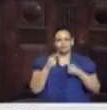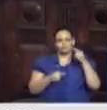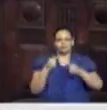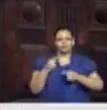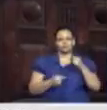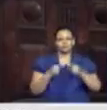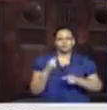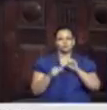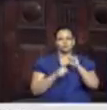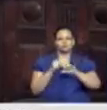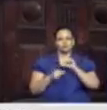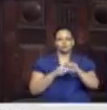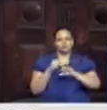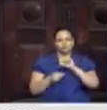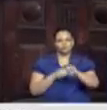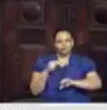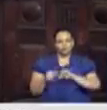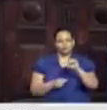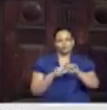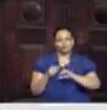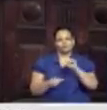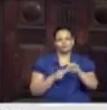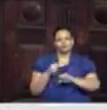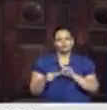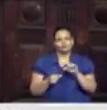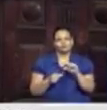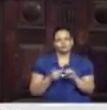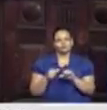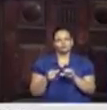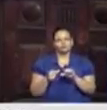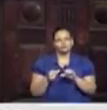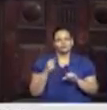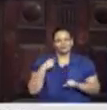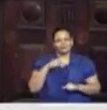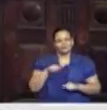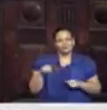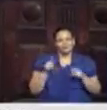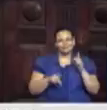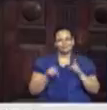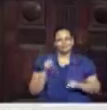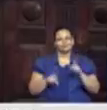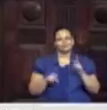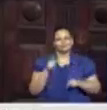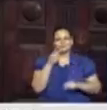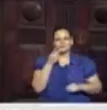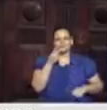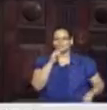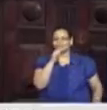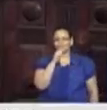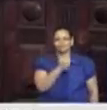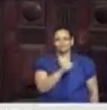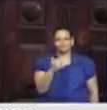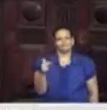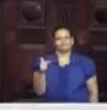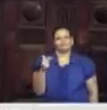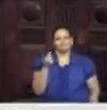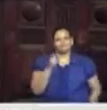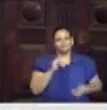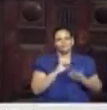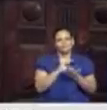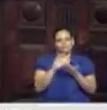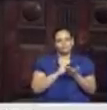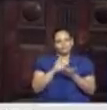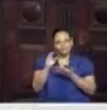política. E na reforma política, para aumentar o ódio da população, falam que se não houver financiamento